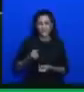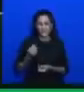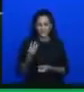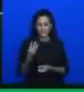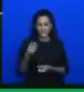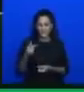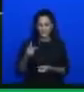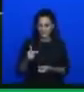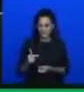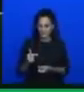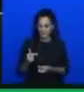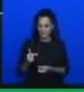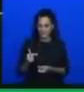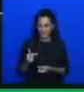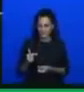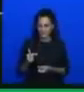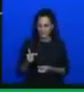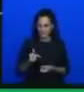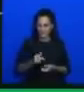47.